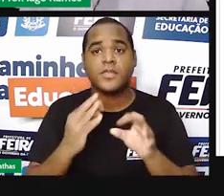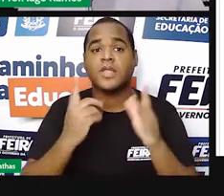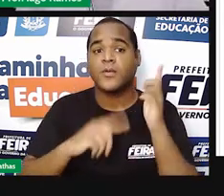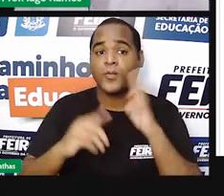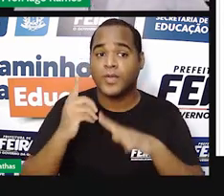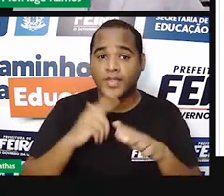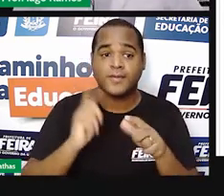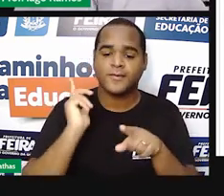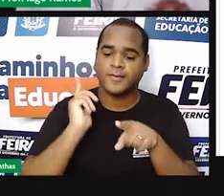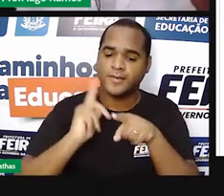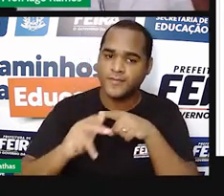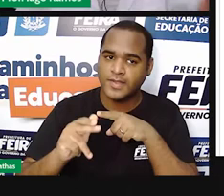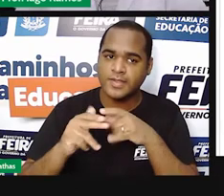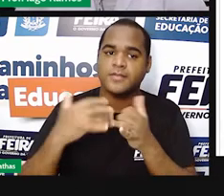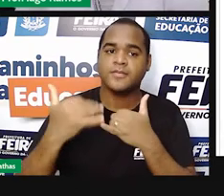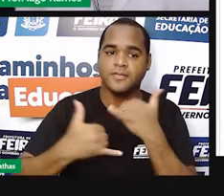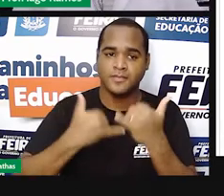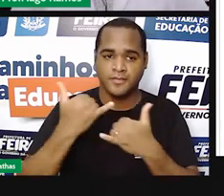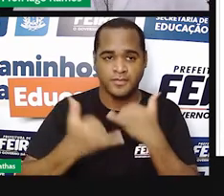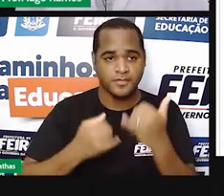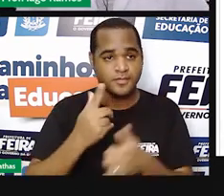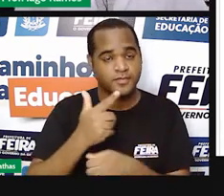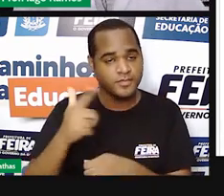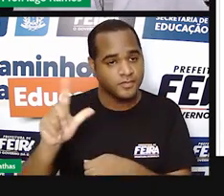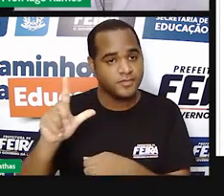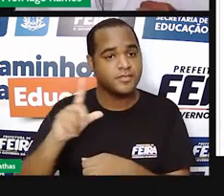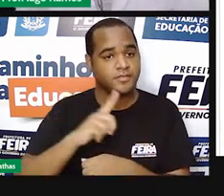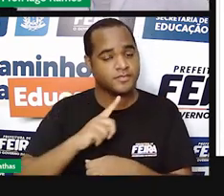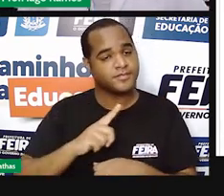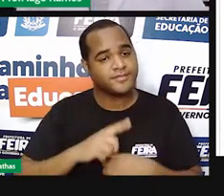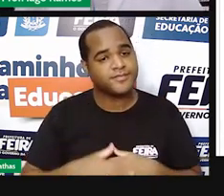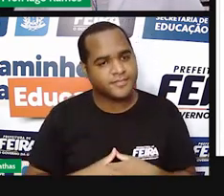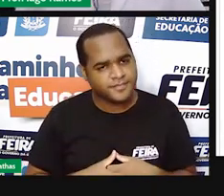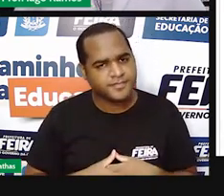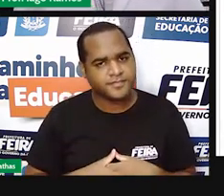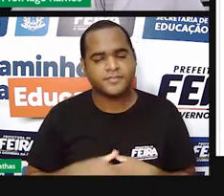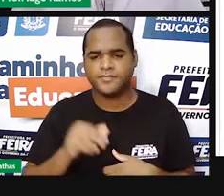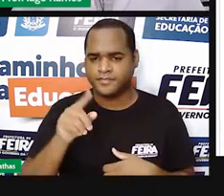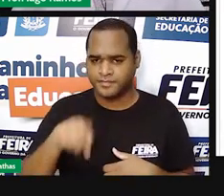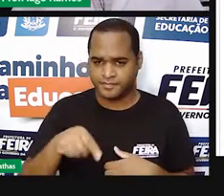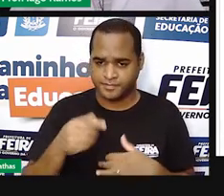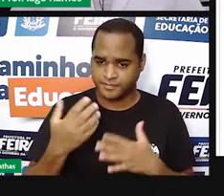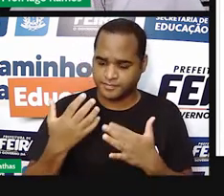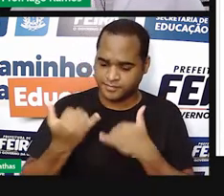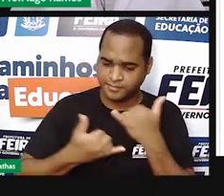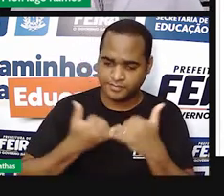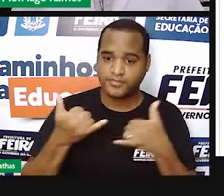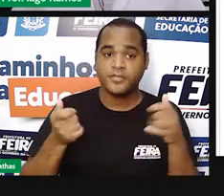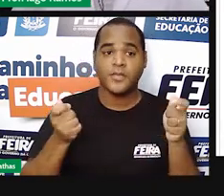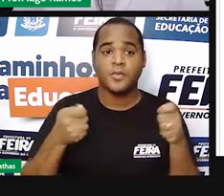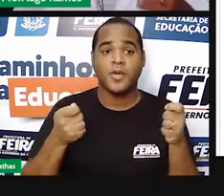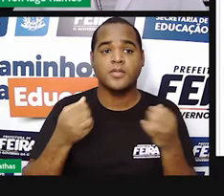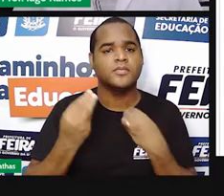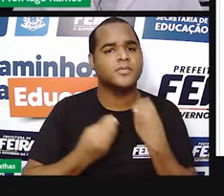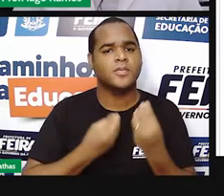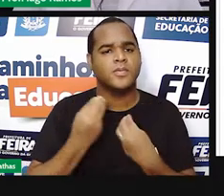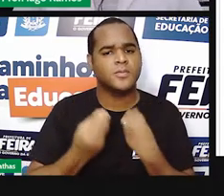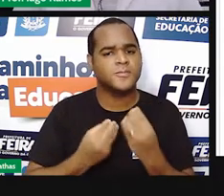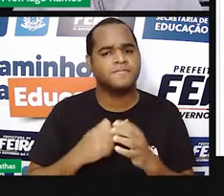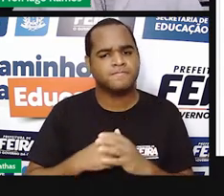vencer o jogo na próxima jogada esse jogador pode posicionar a peça no tabuleiro